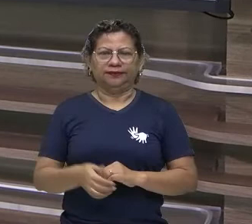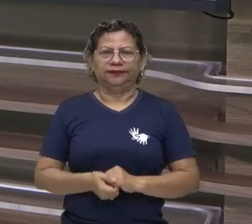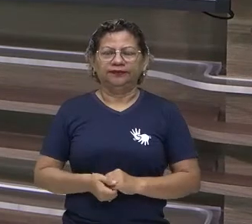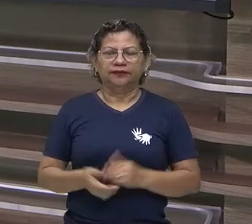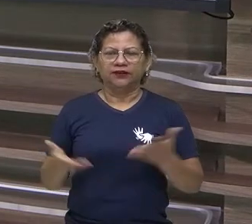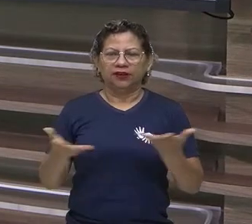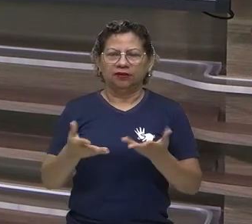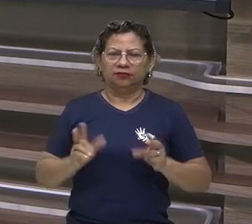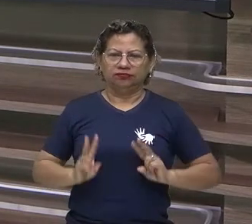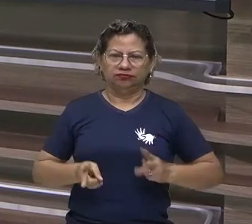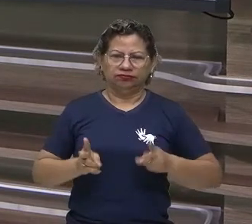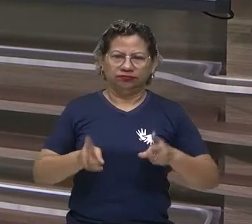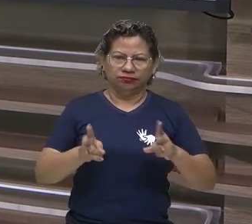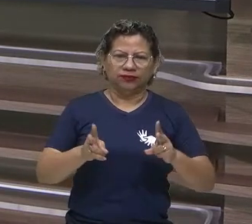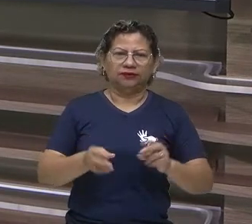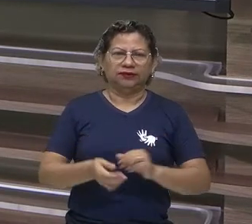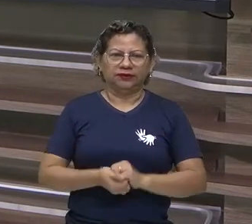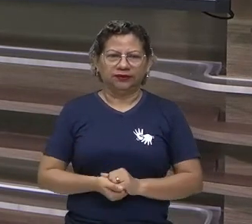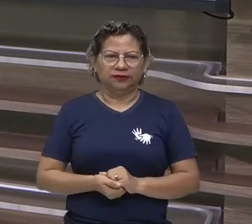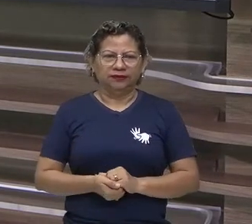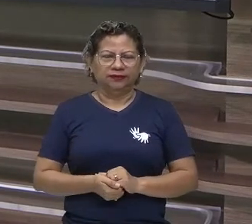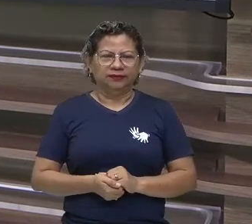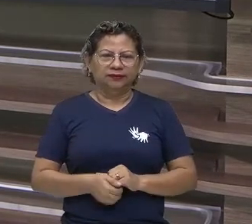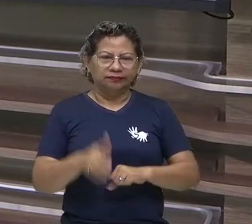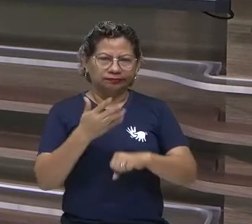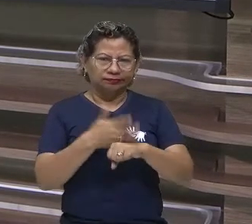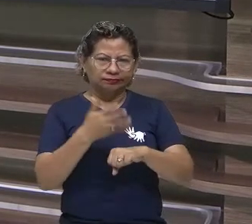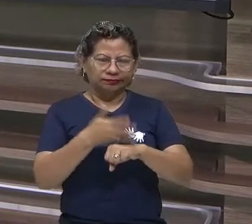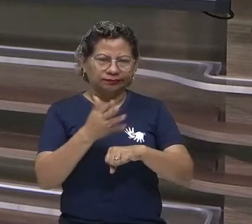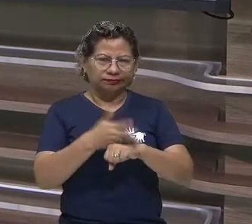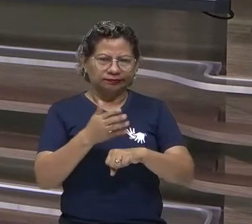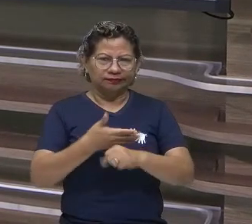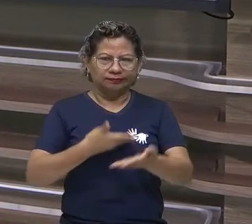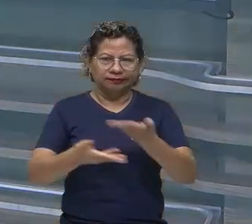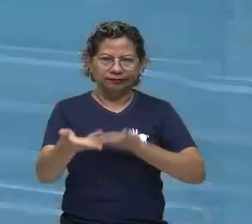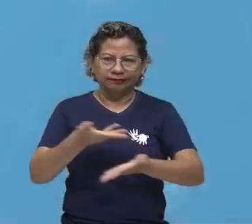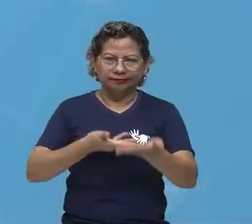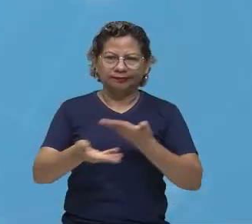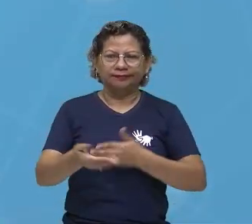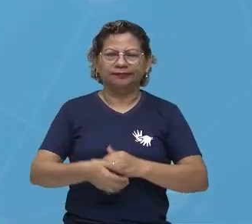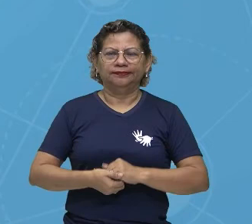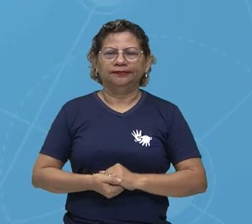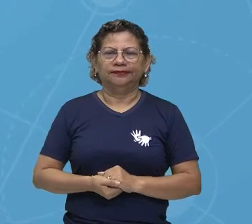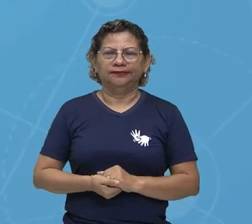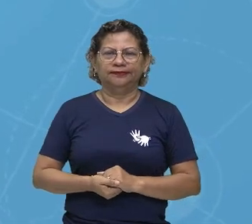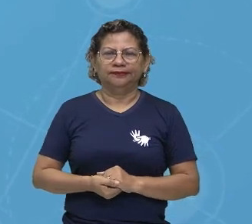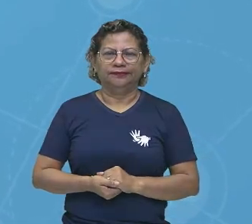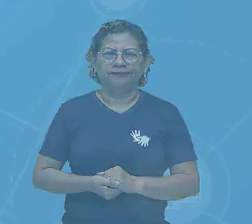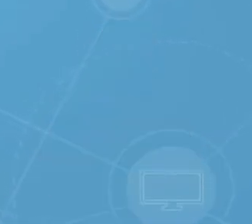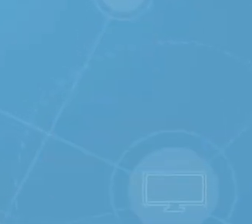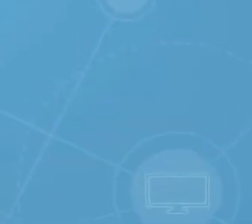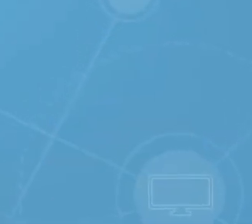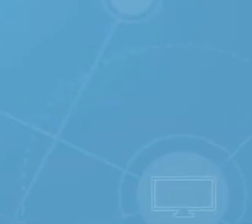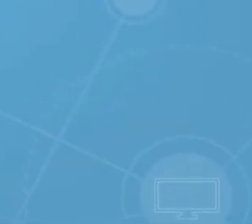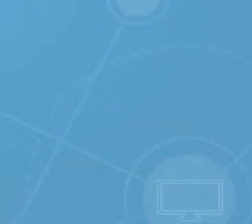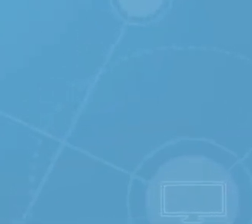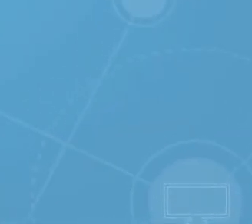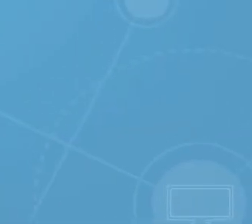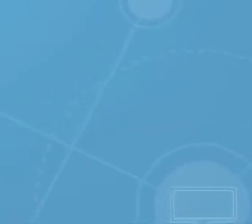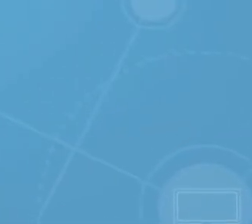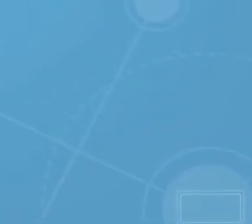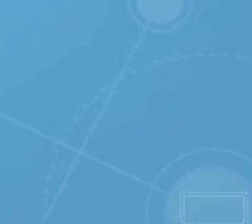aí vamos dar continuidade à nossa aula Vamos agora para nossa dinâmica local interativa E aí